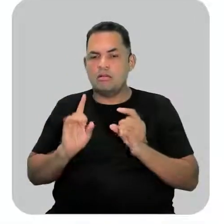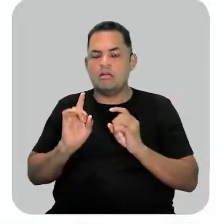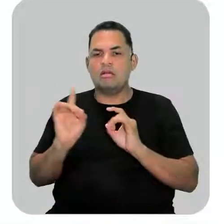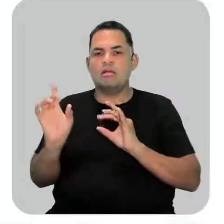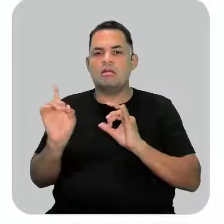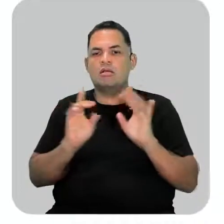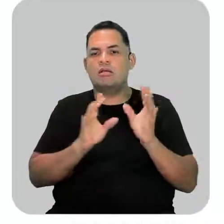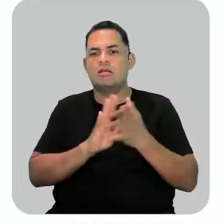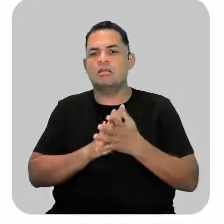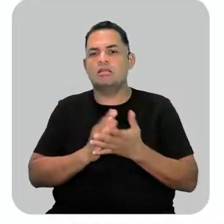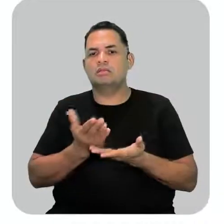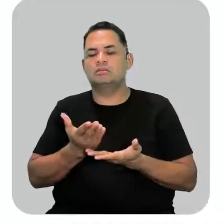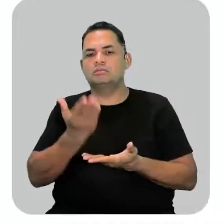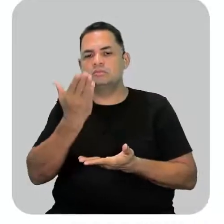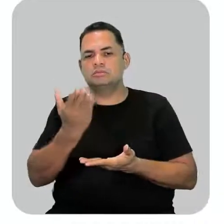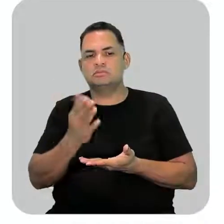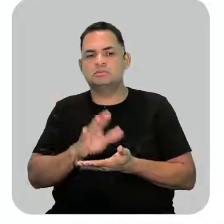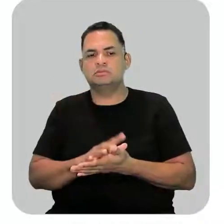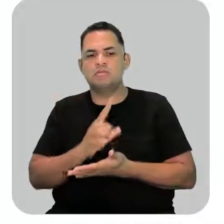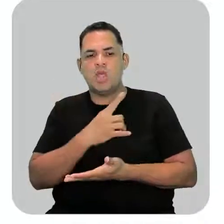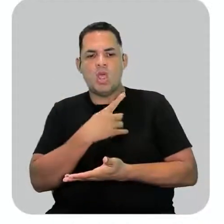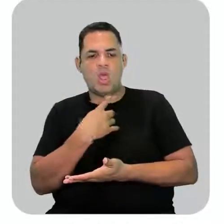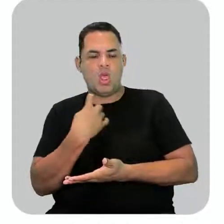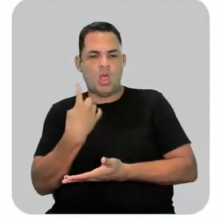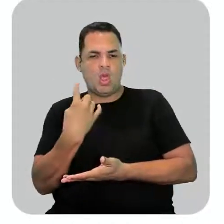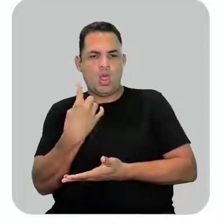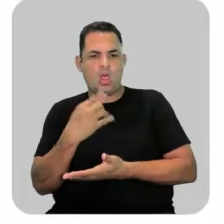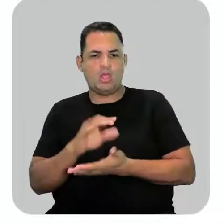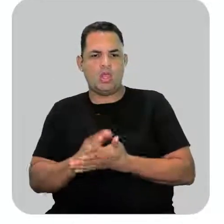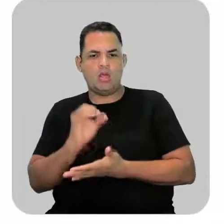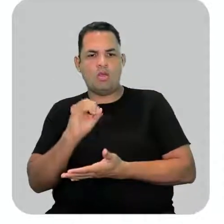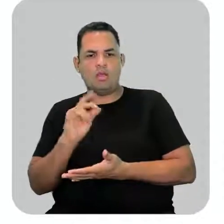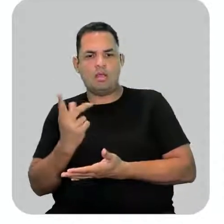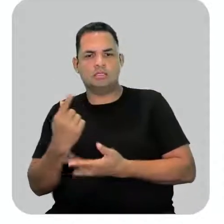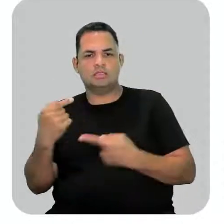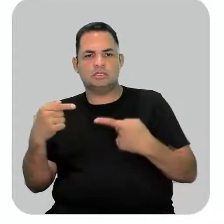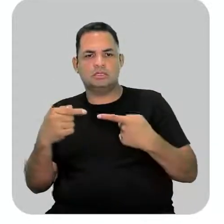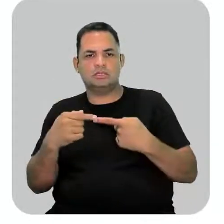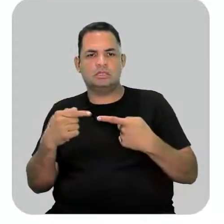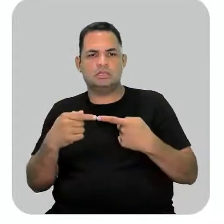tipo de carbono aonde a nossa hidroxila está ligada.